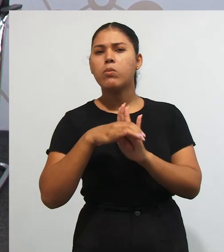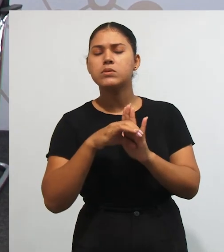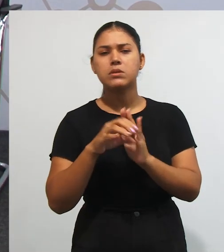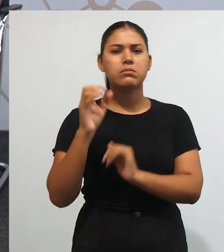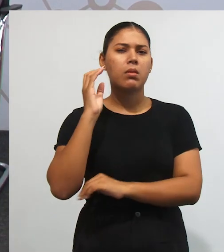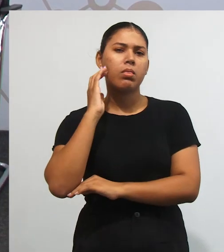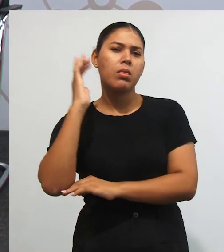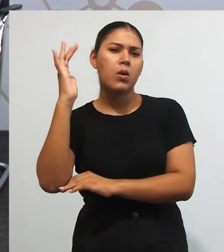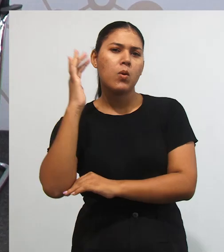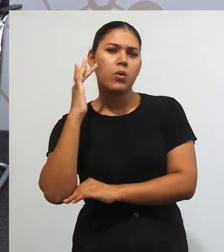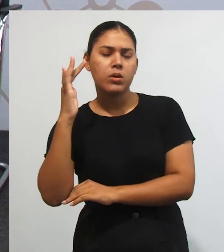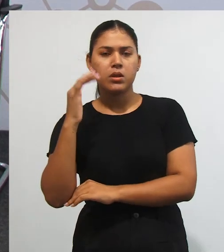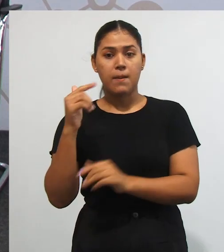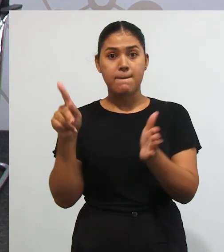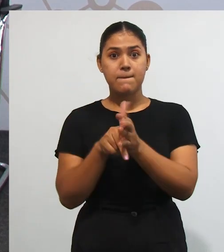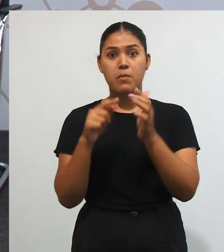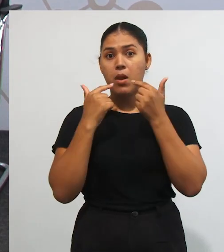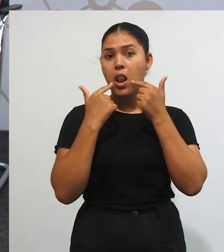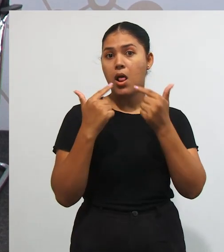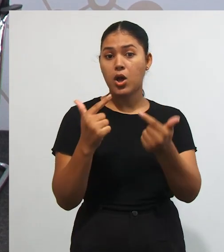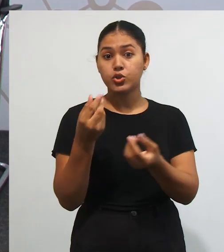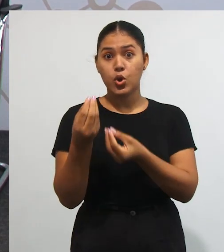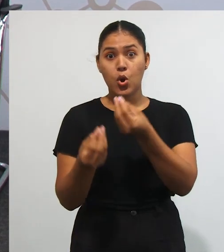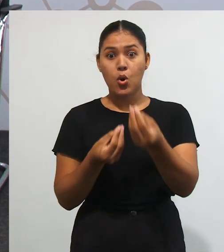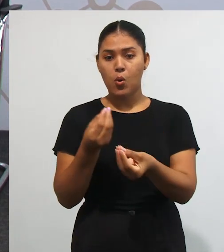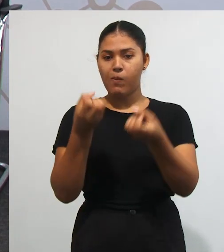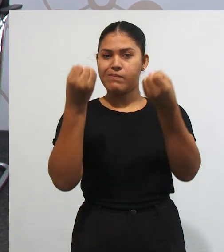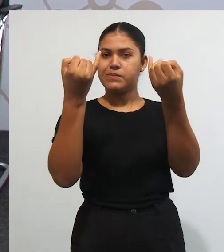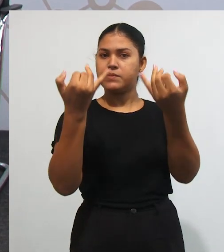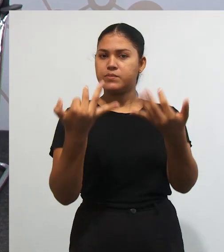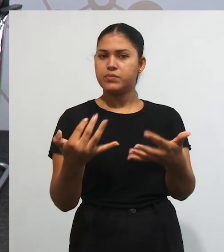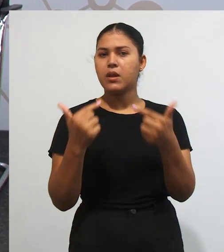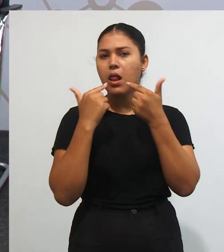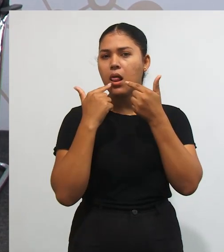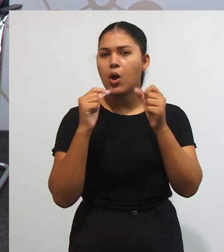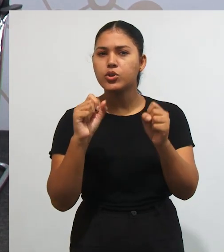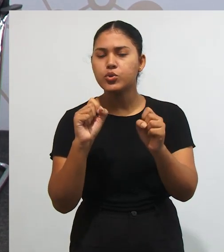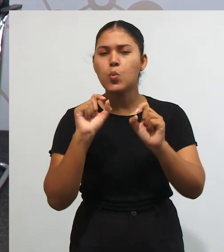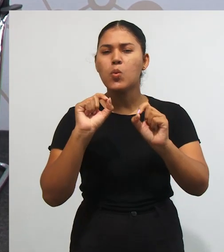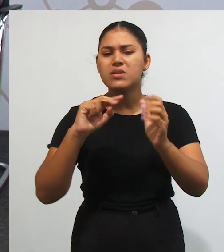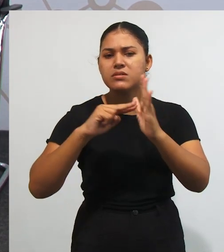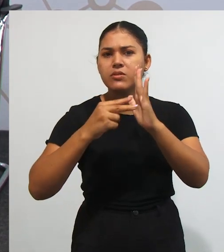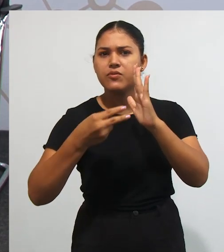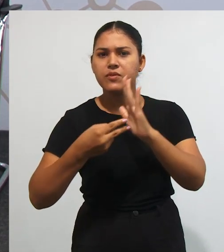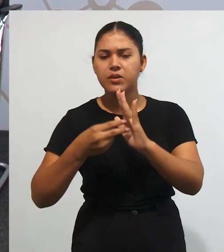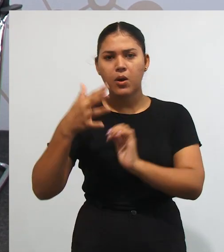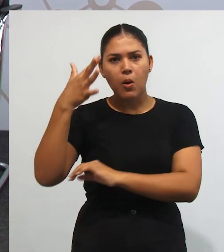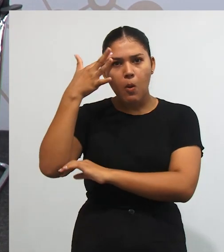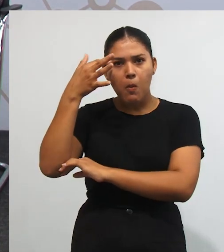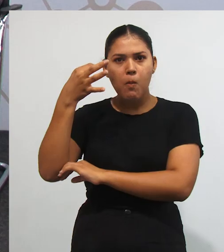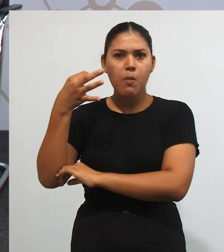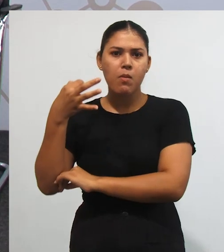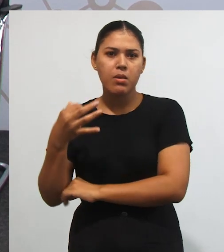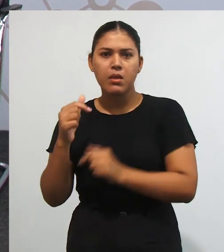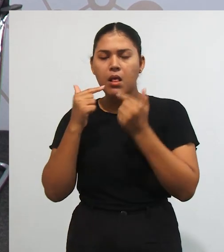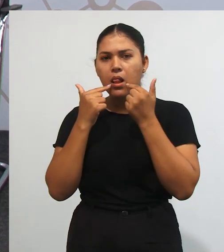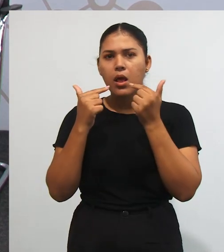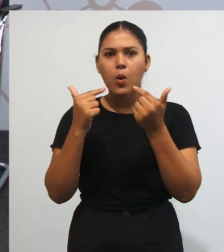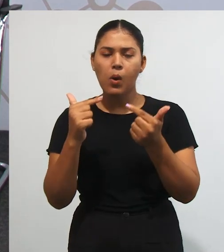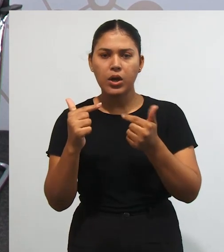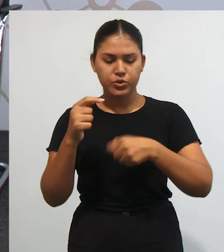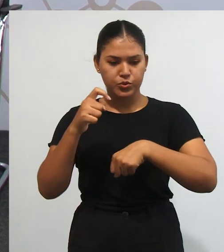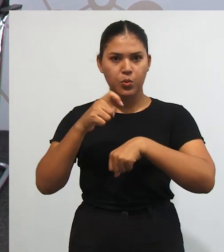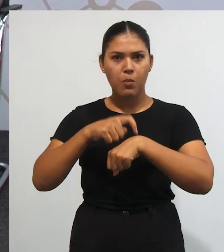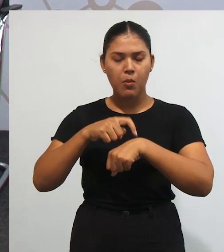de linguagem e como elas compreendem a linguagem e o que significa entender a linguagem como atividade ou processo controlada pelo